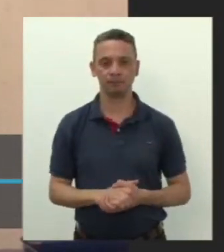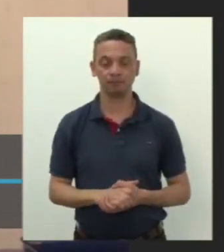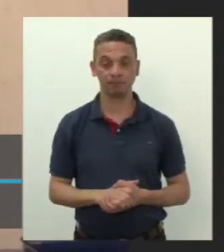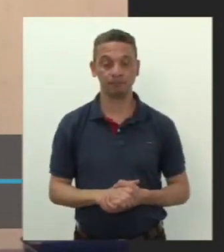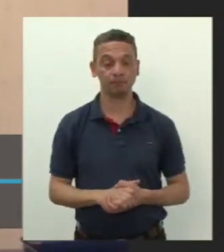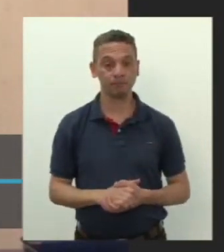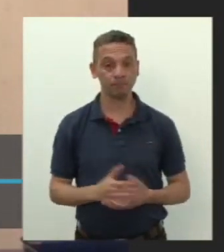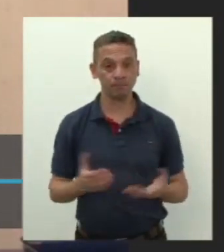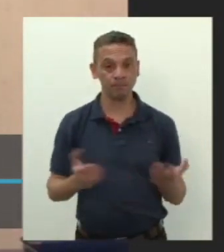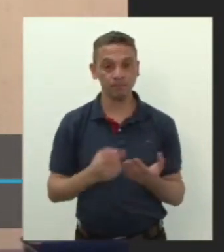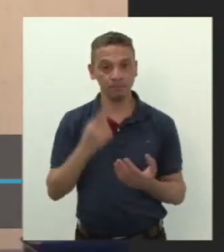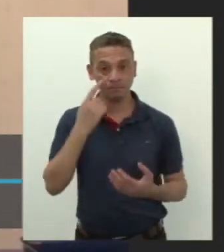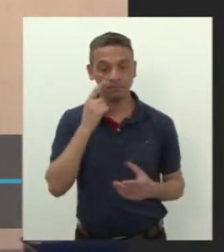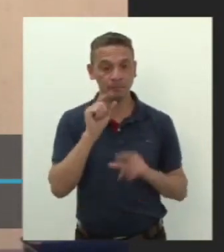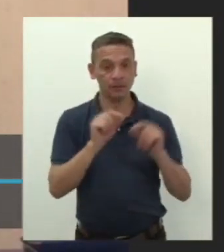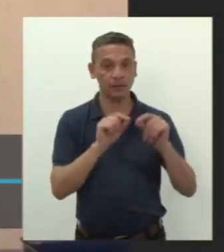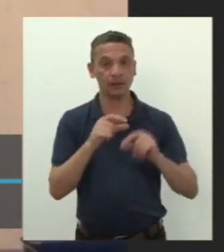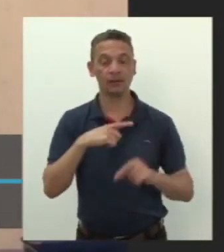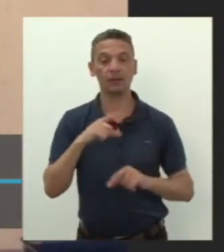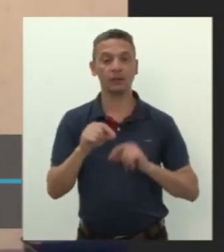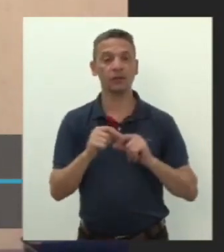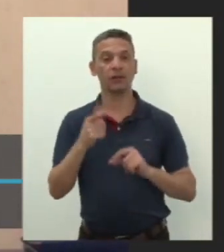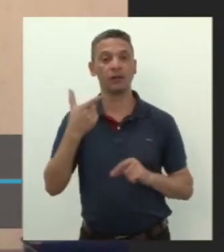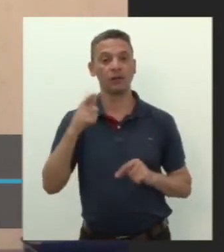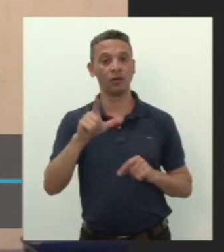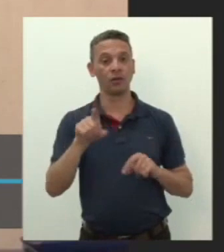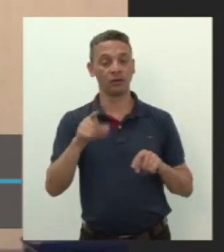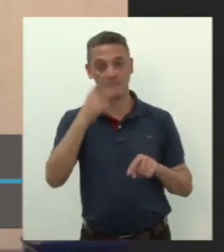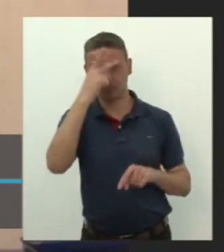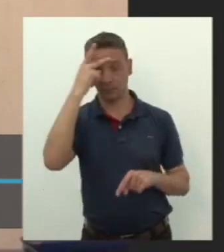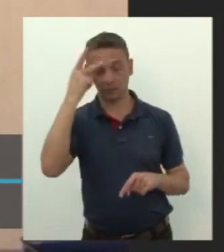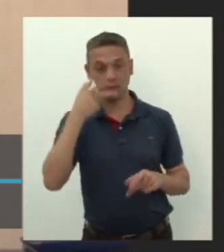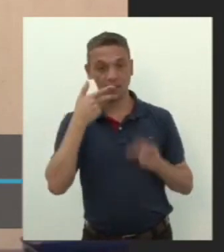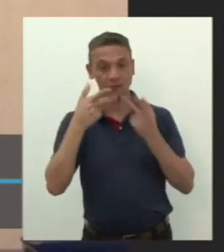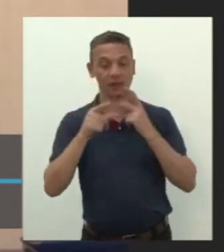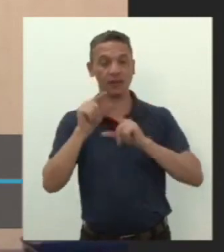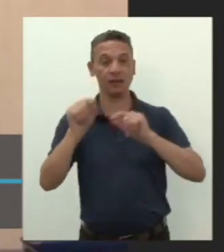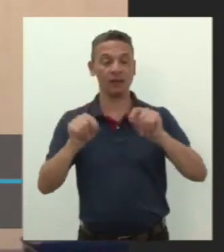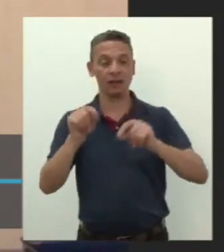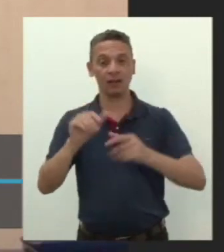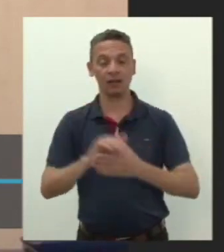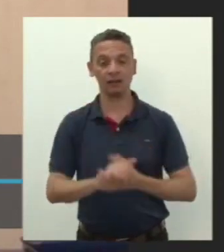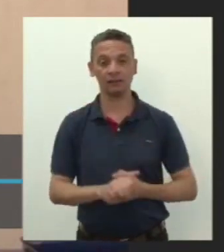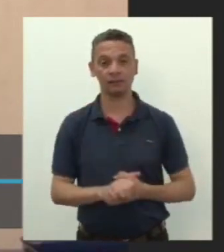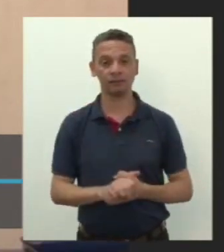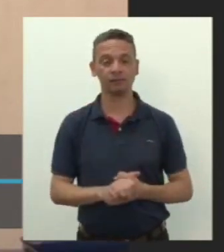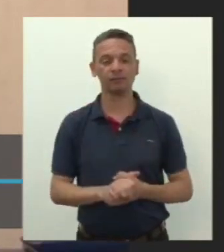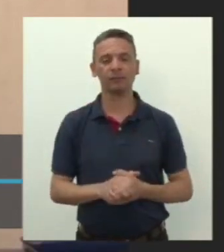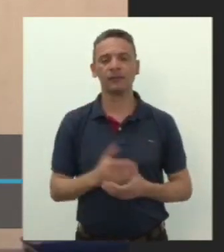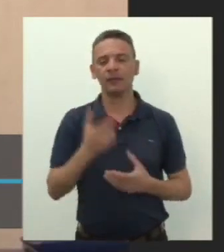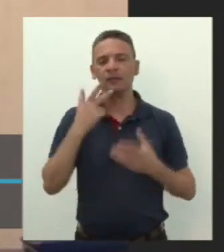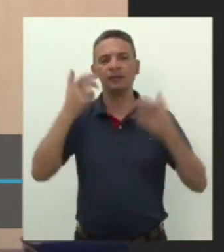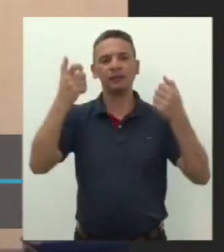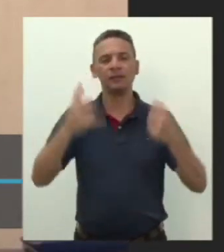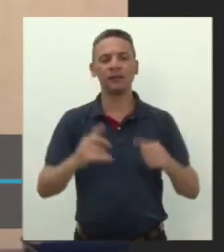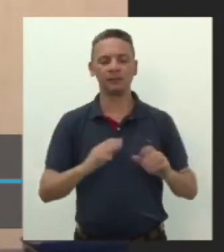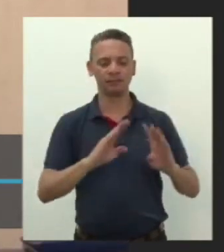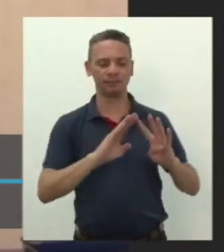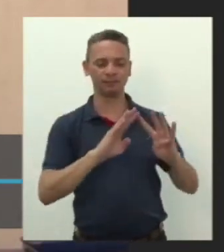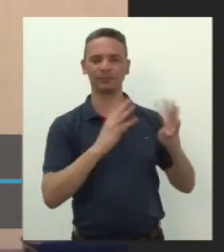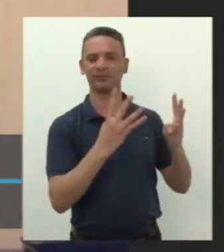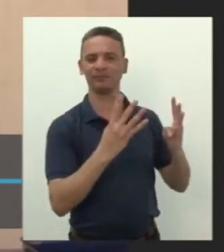Vamos então, né, temos mais uma interação, né? Então, para a gente comentar sobre esse isolamento,